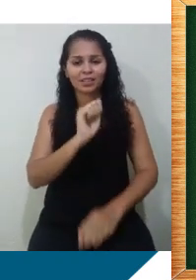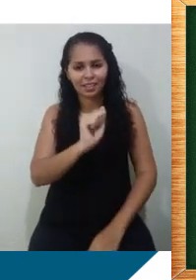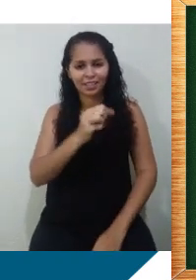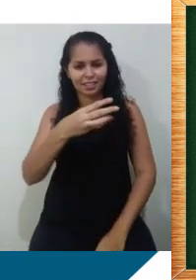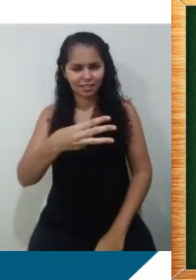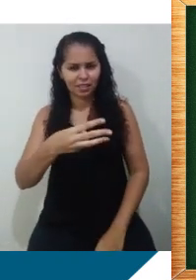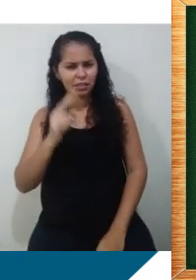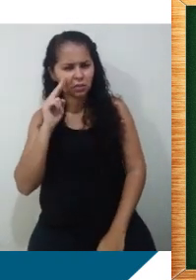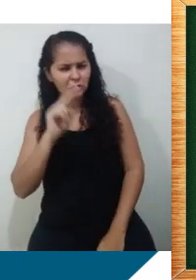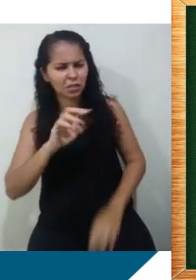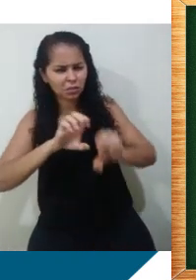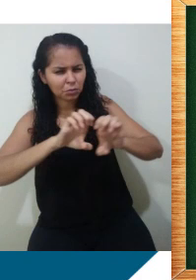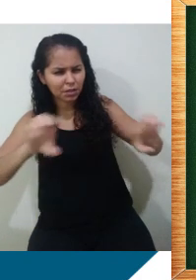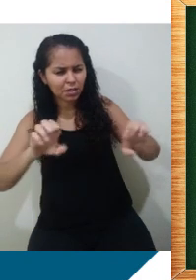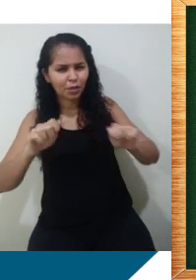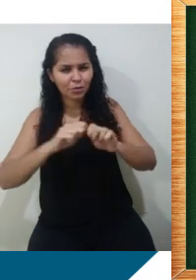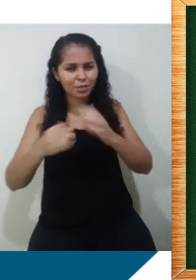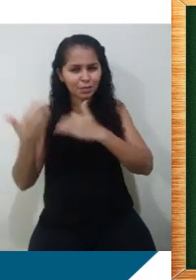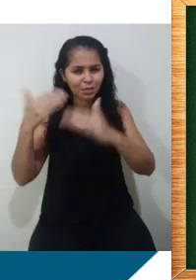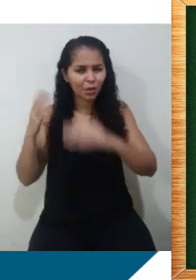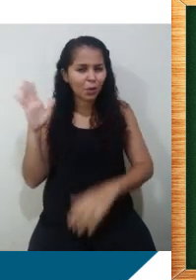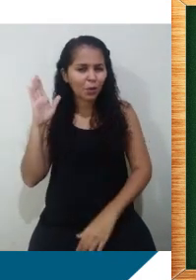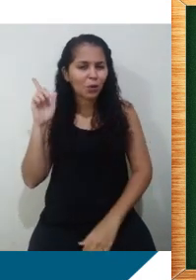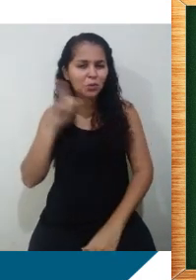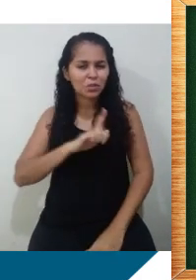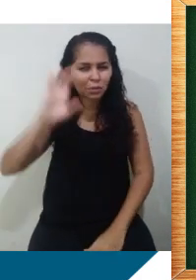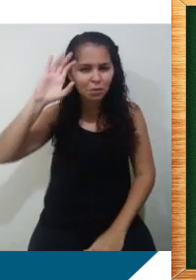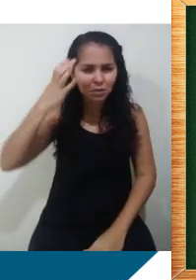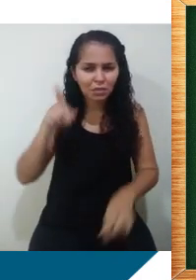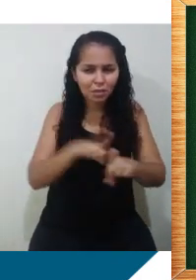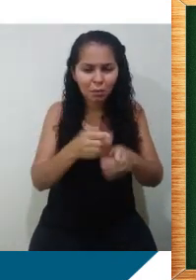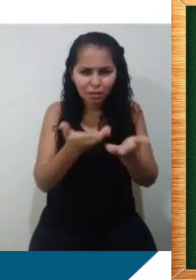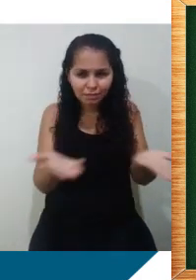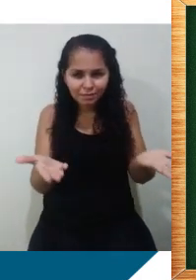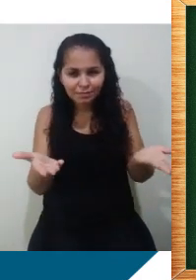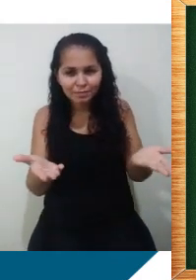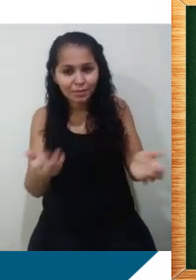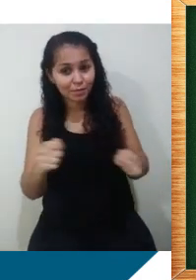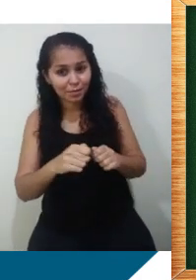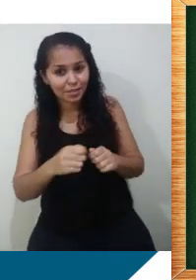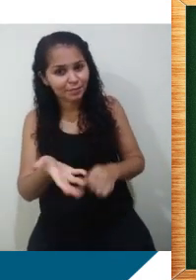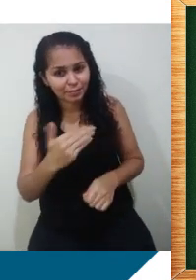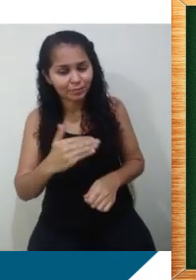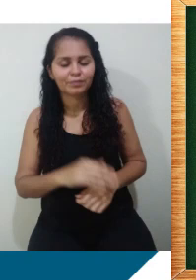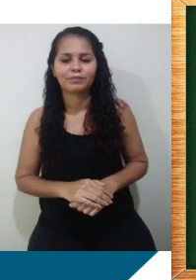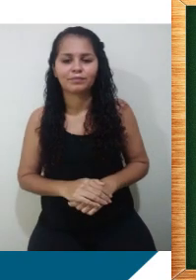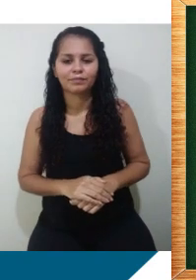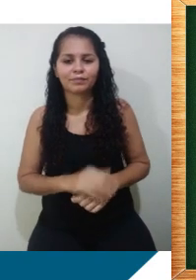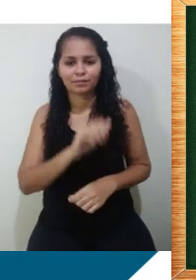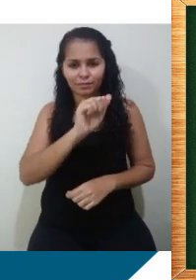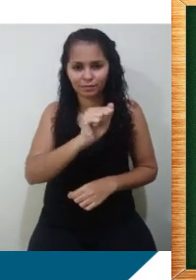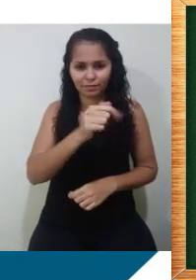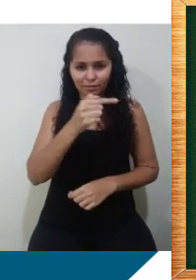anteriormente, nós conseguimos calcular isso também? Então vamos aplicar? Bom, a 7 é a posição que